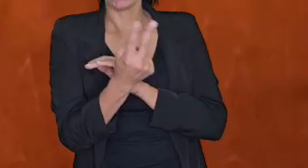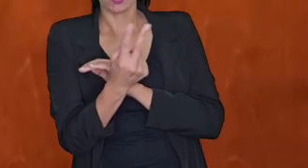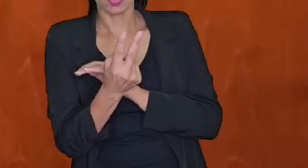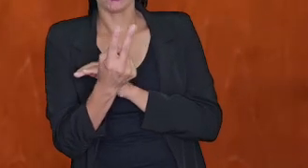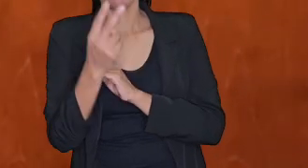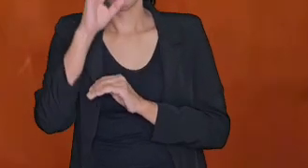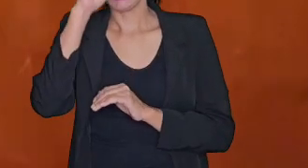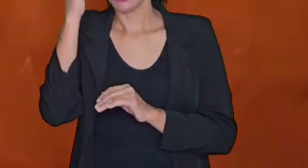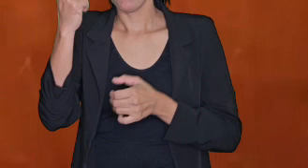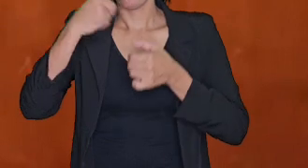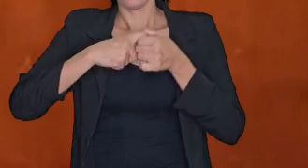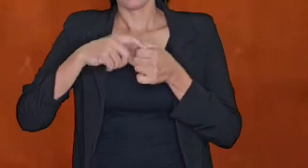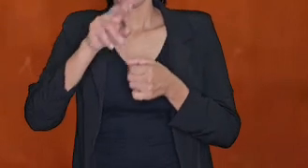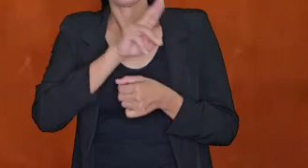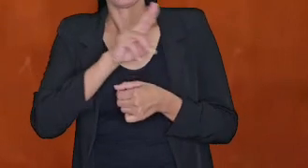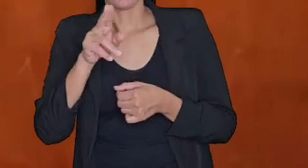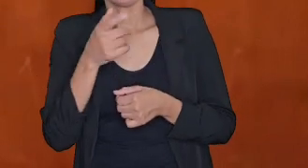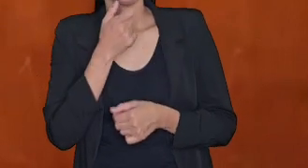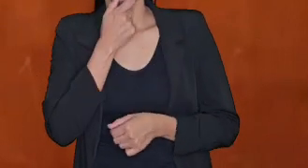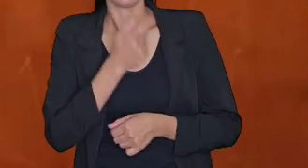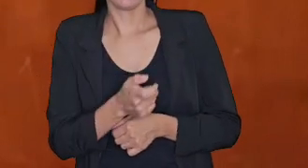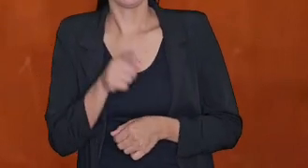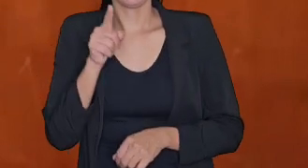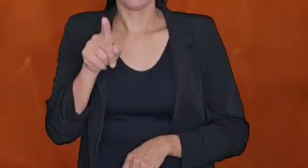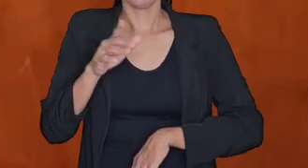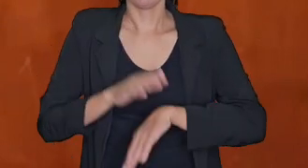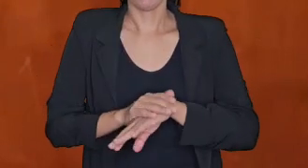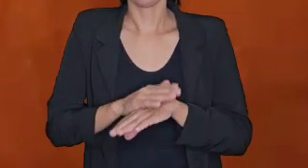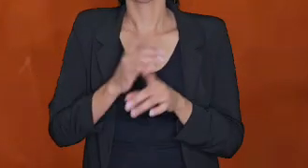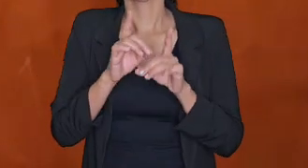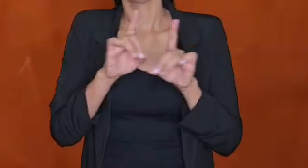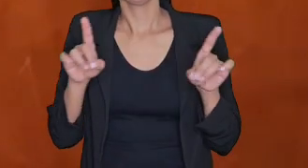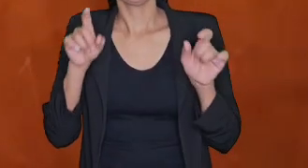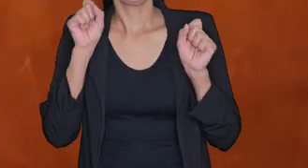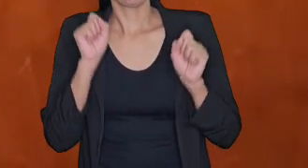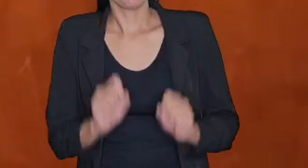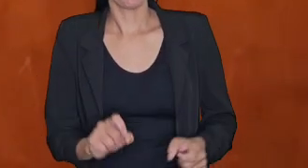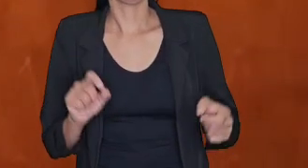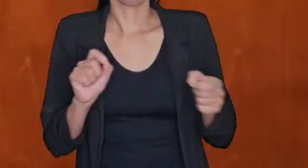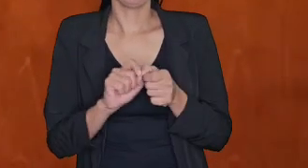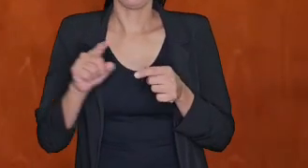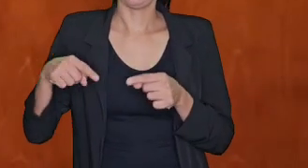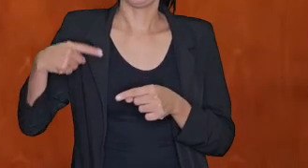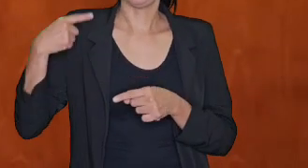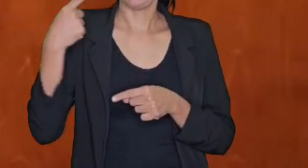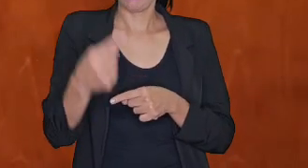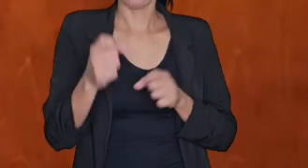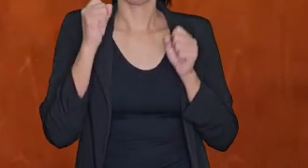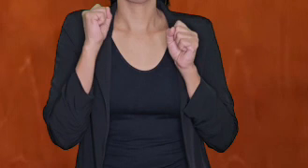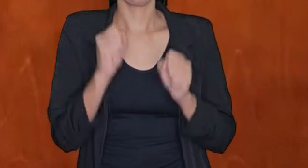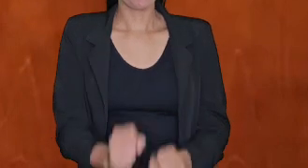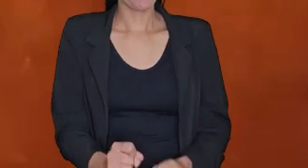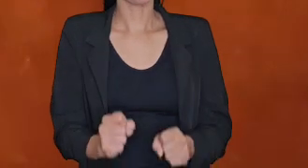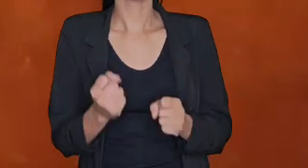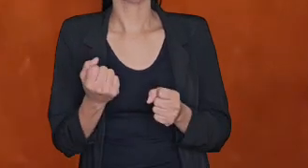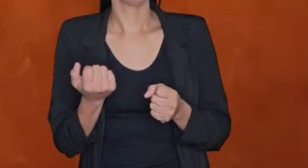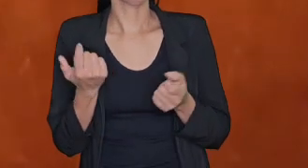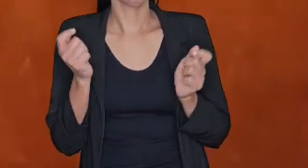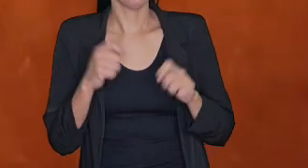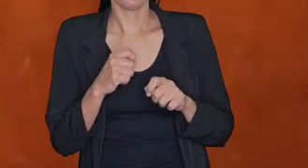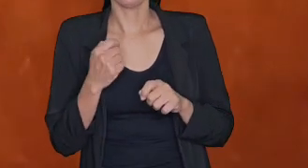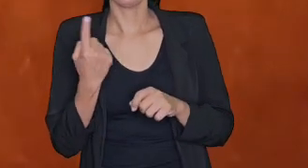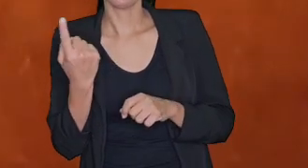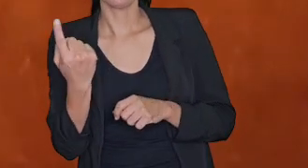se um dos cônjuges não decidiu voltar a usar o nome de solteiro lá no momento do divórcio, isso pode ser